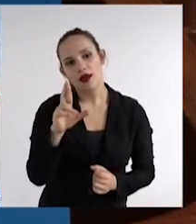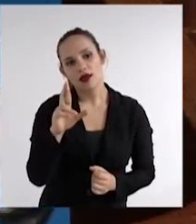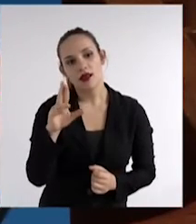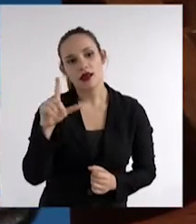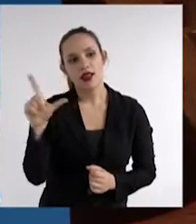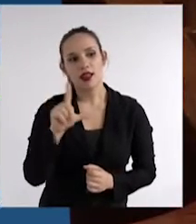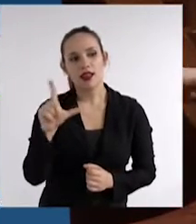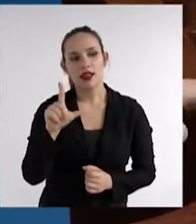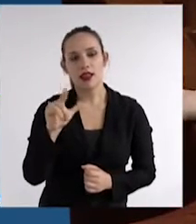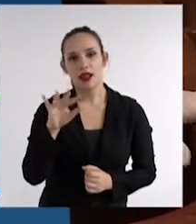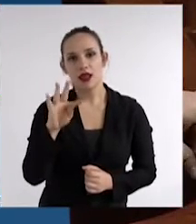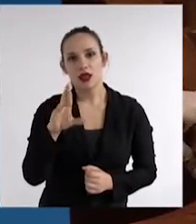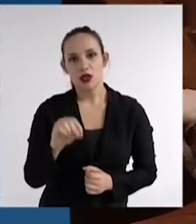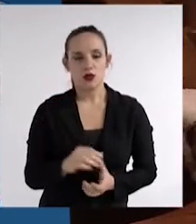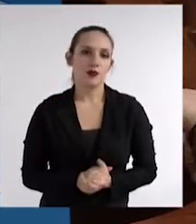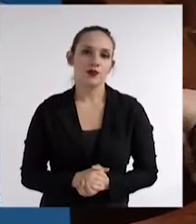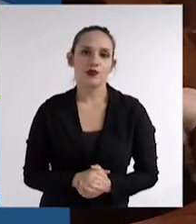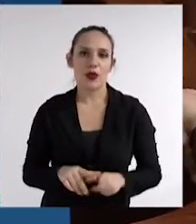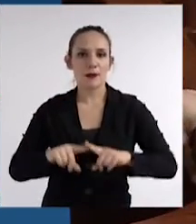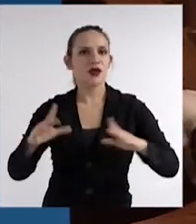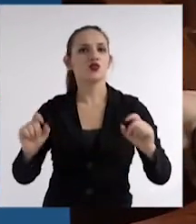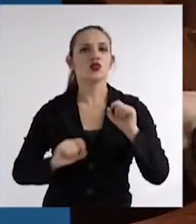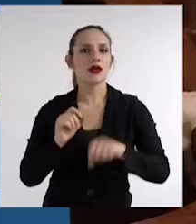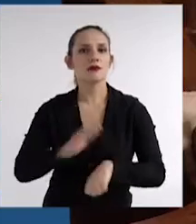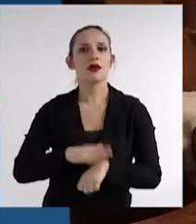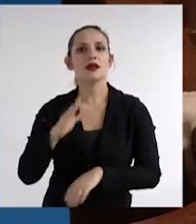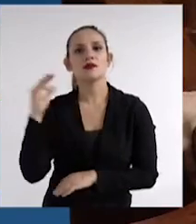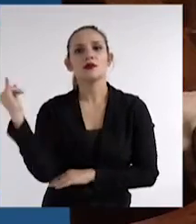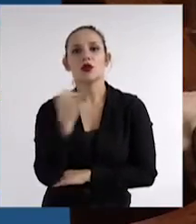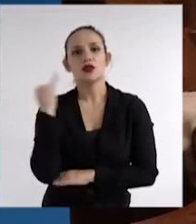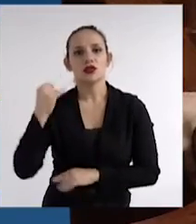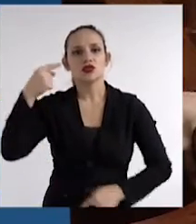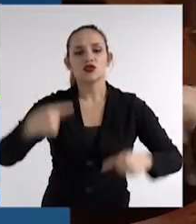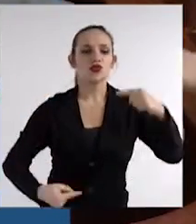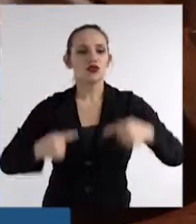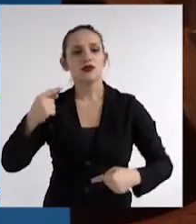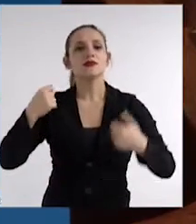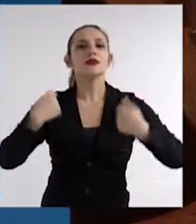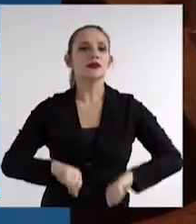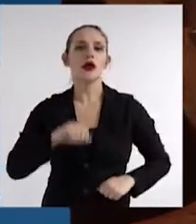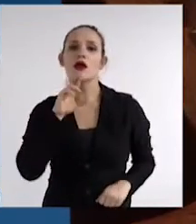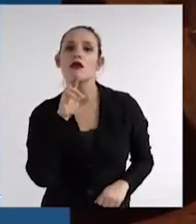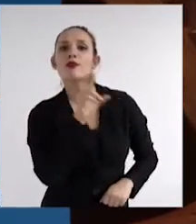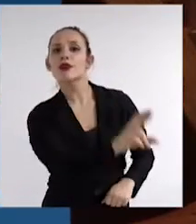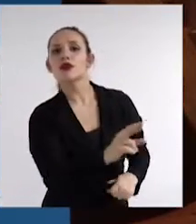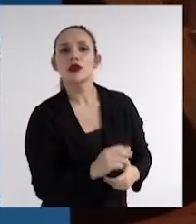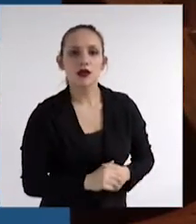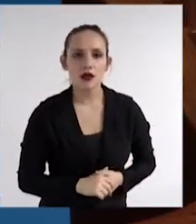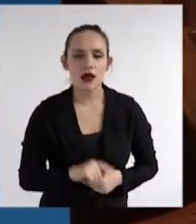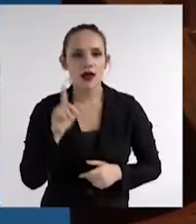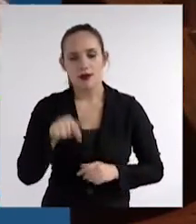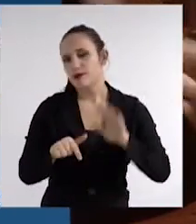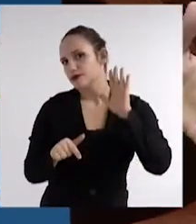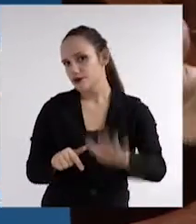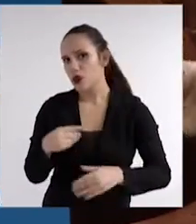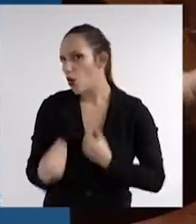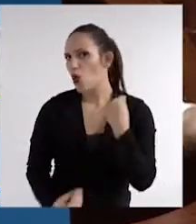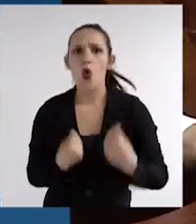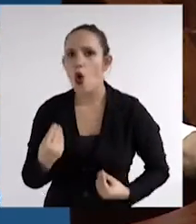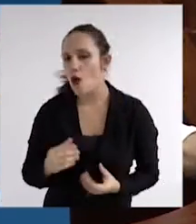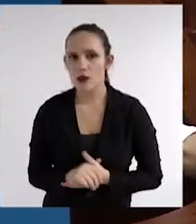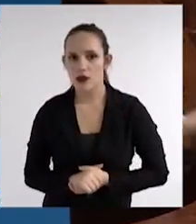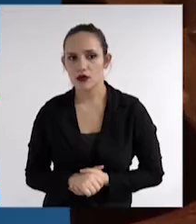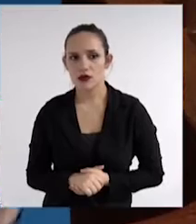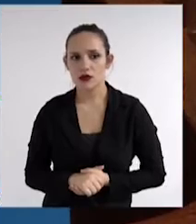Mas o mais importante dessa discussão, e que nós temos que dar respostas, é como vai ficar a